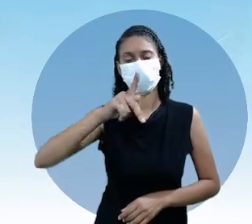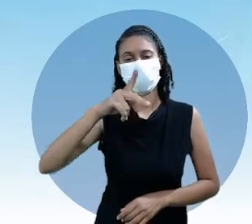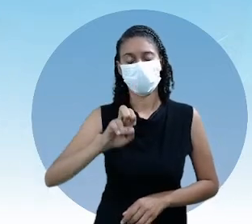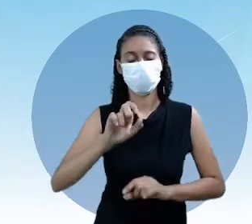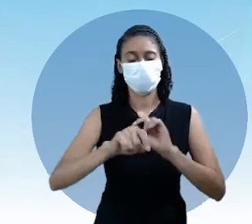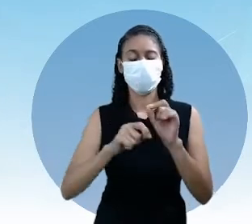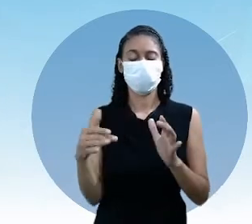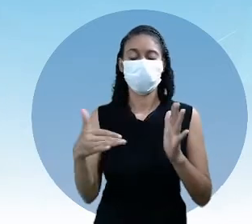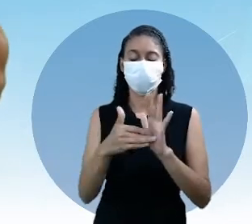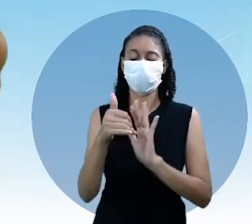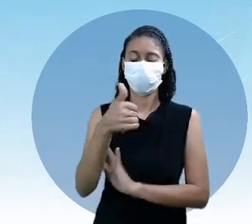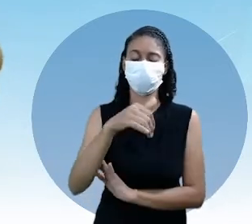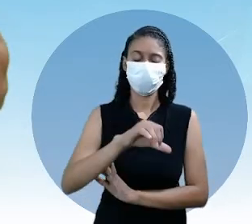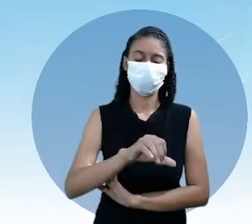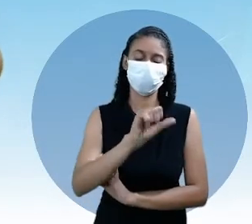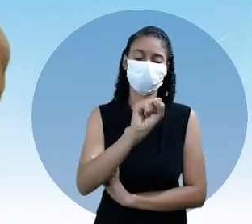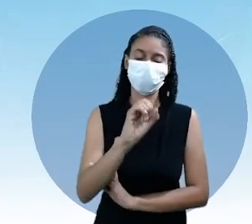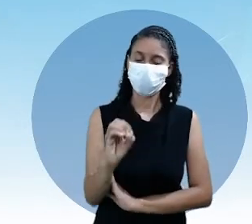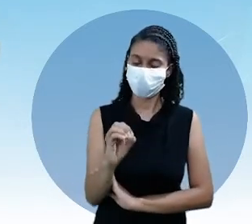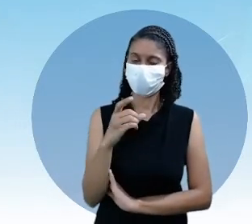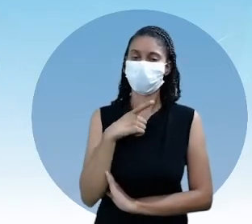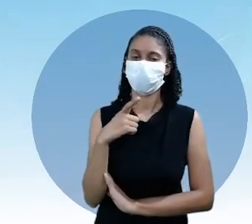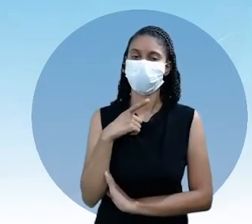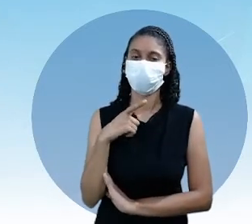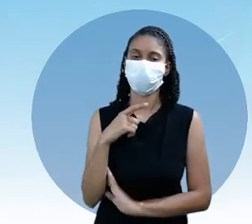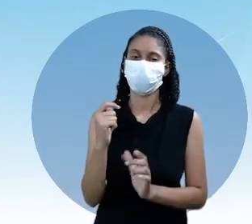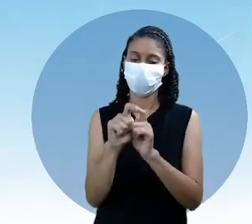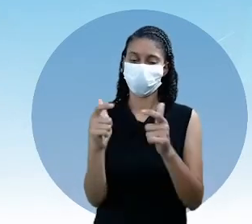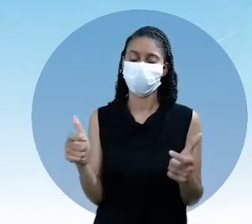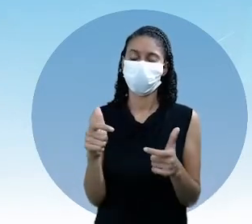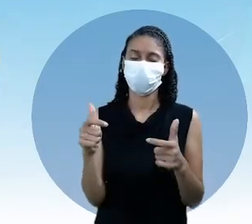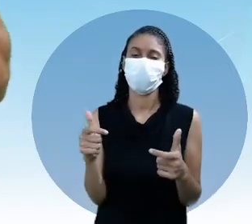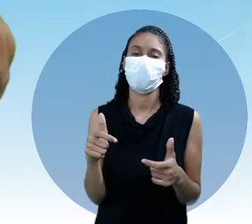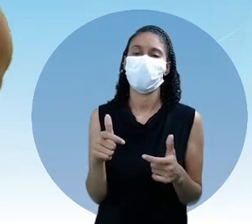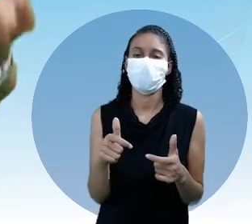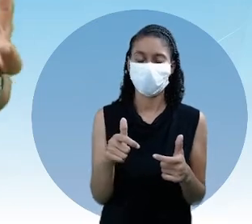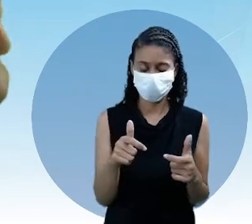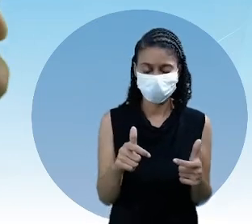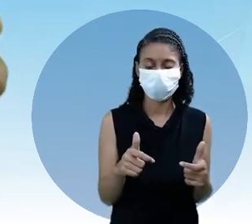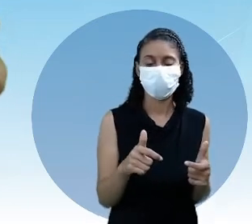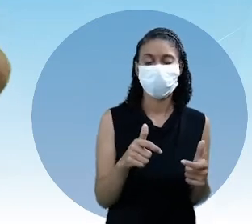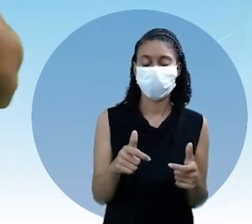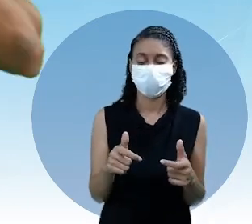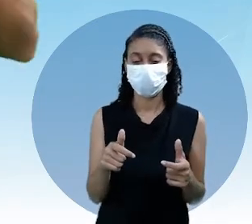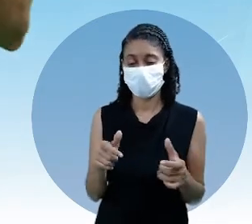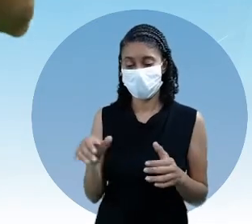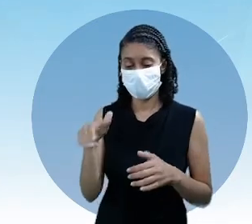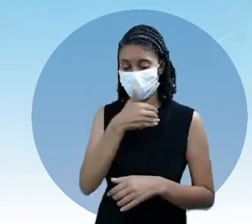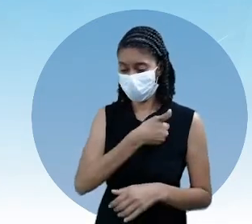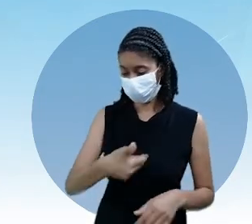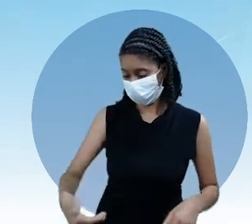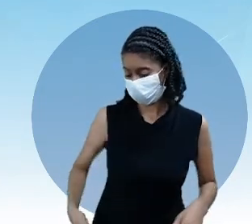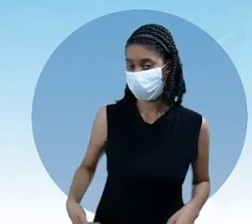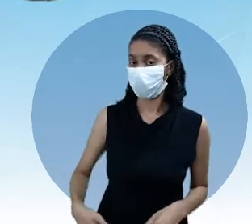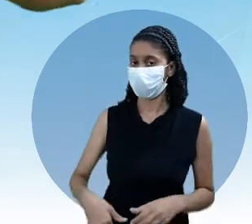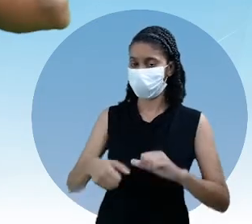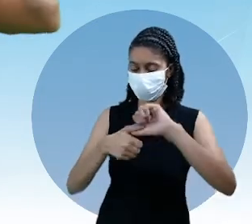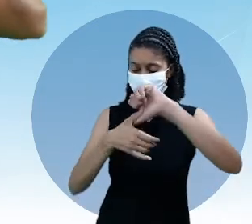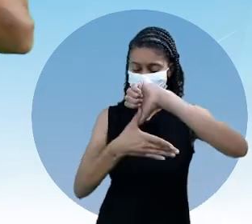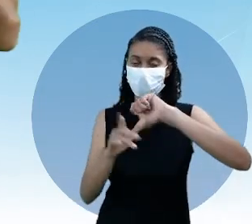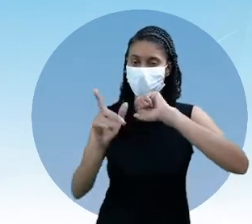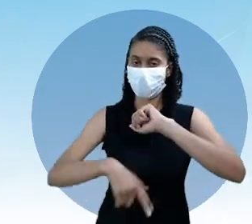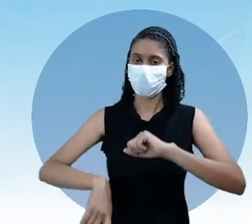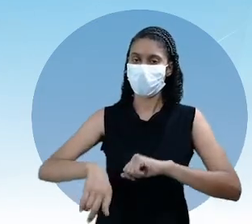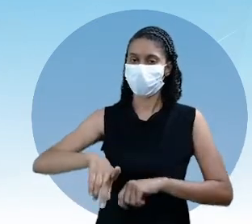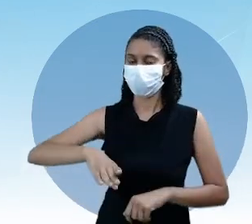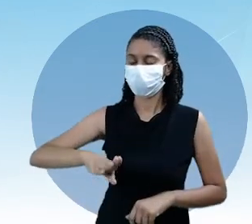até 1980, a gente vai ter a maioria dos governos, né, na América Latina, eles eram ditadura. Então, é nessa década que a gente vai